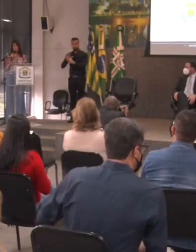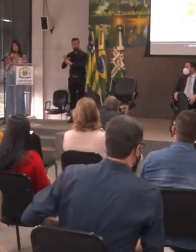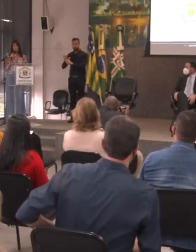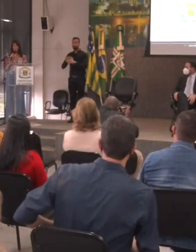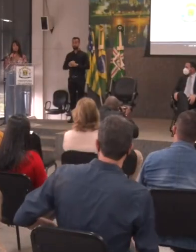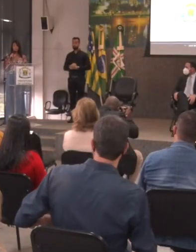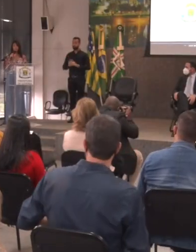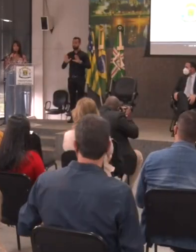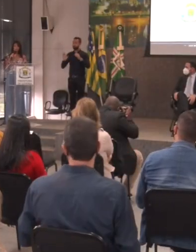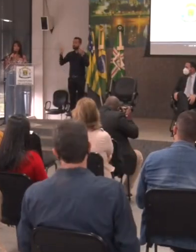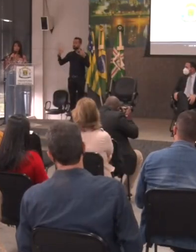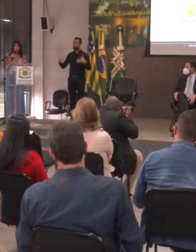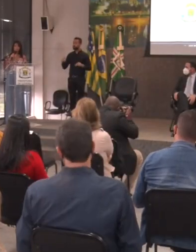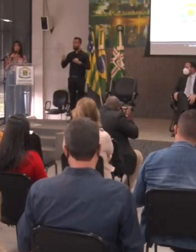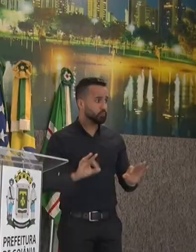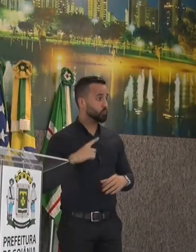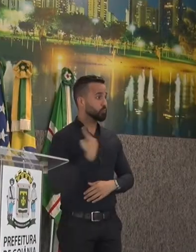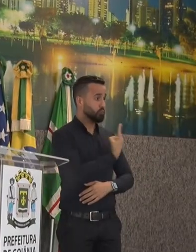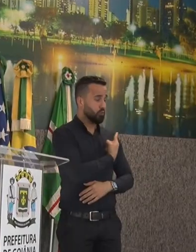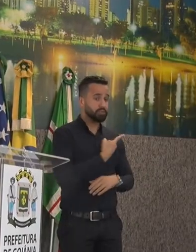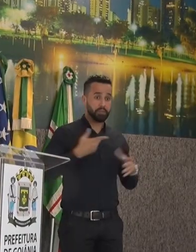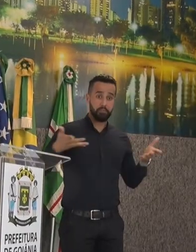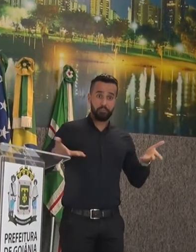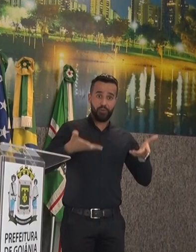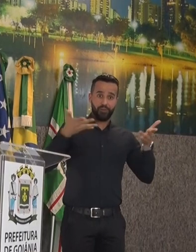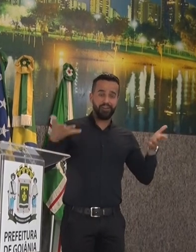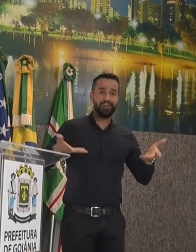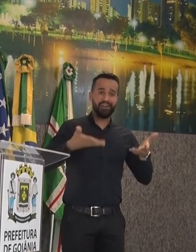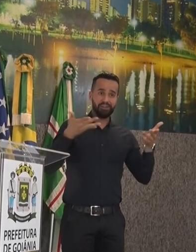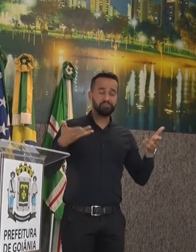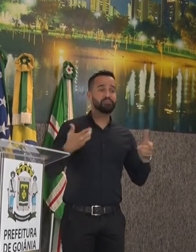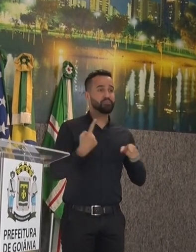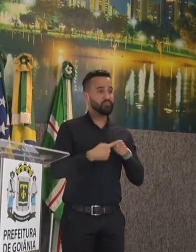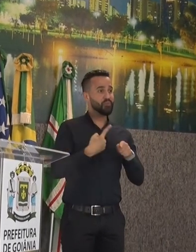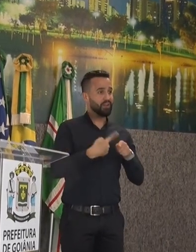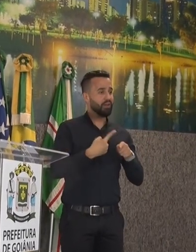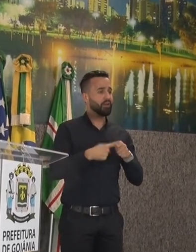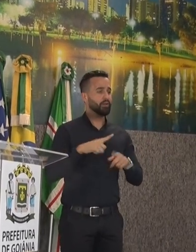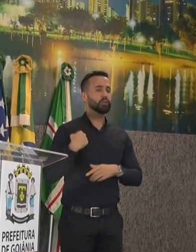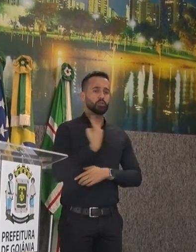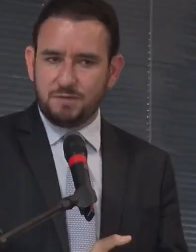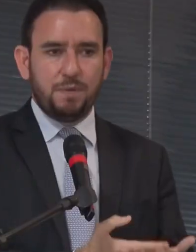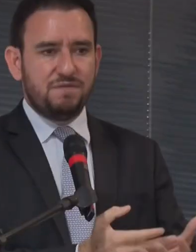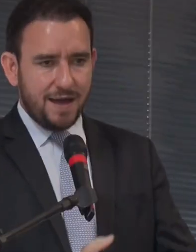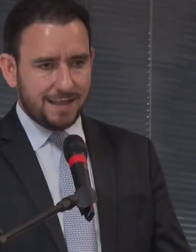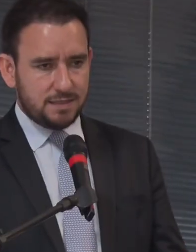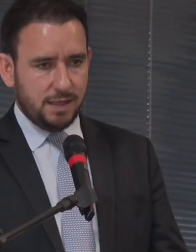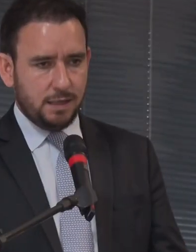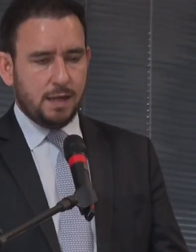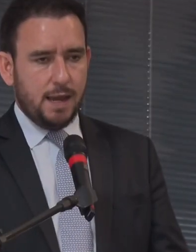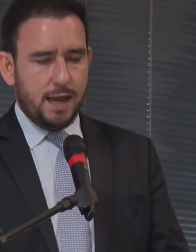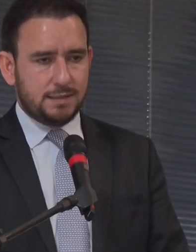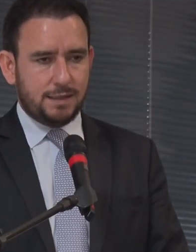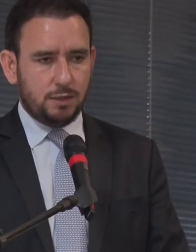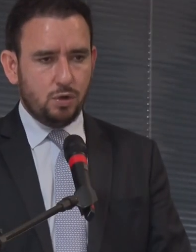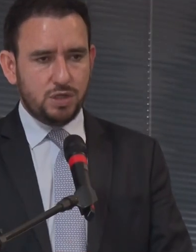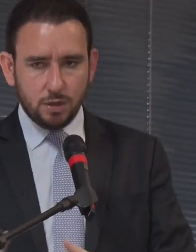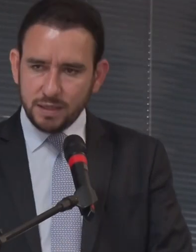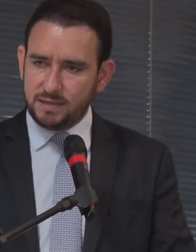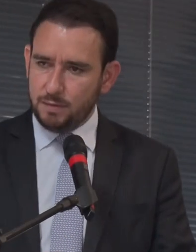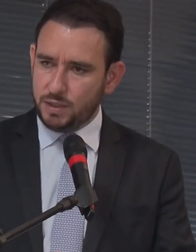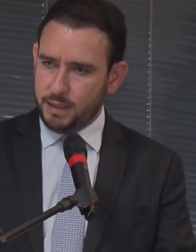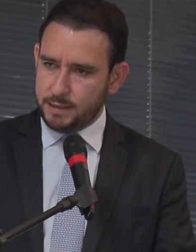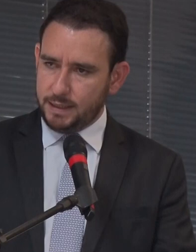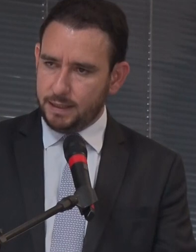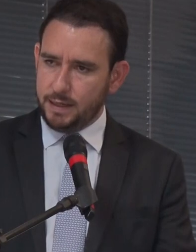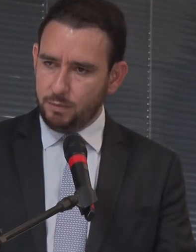entre as novidades para esse ano letivo tem um sistema de reconhecimento facial dos alunos que começará a funcionar